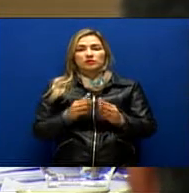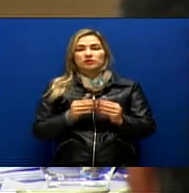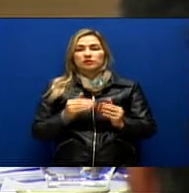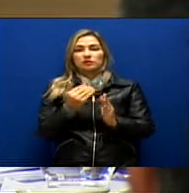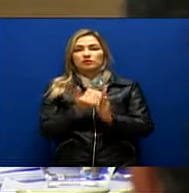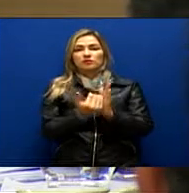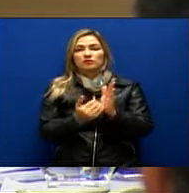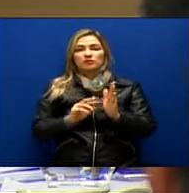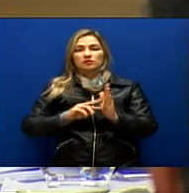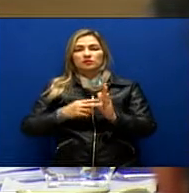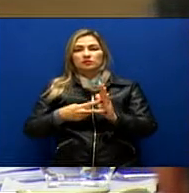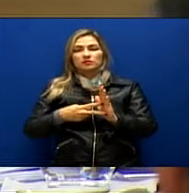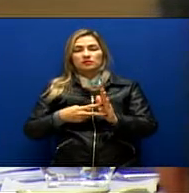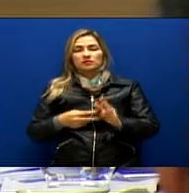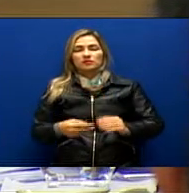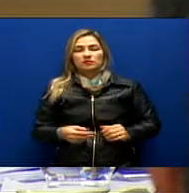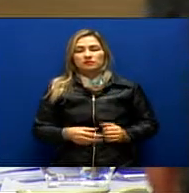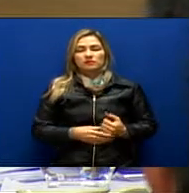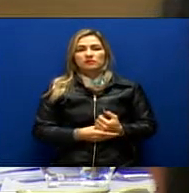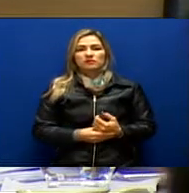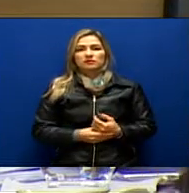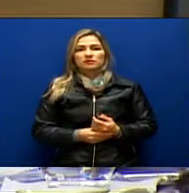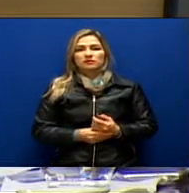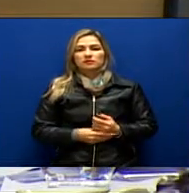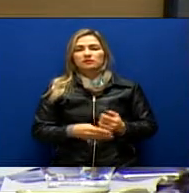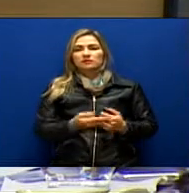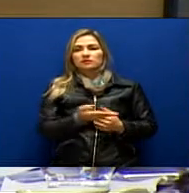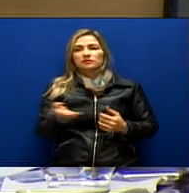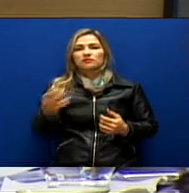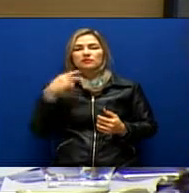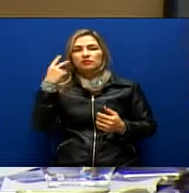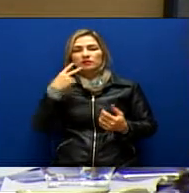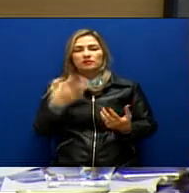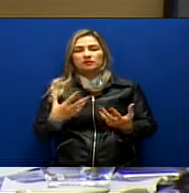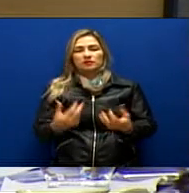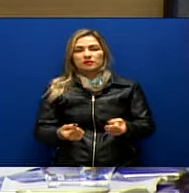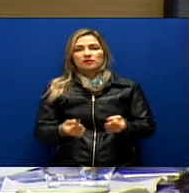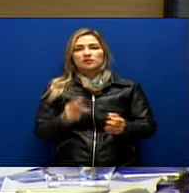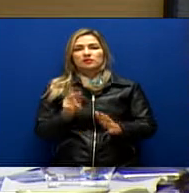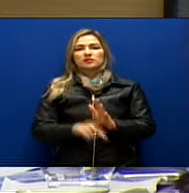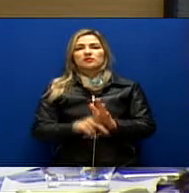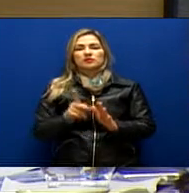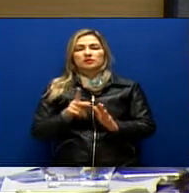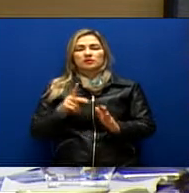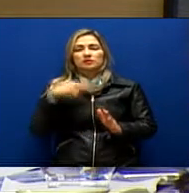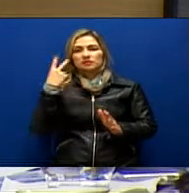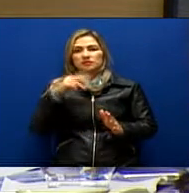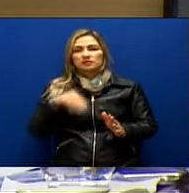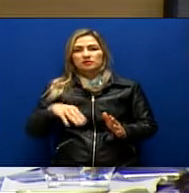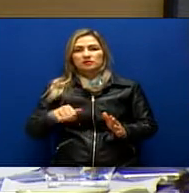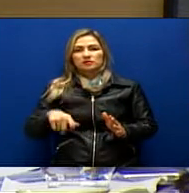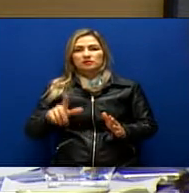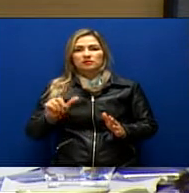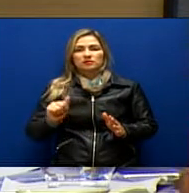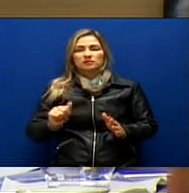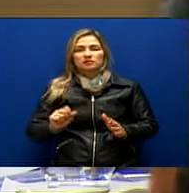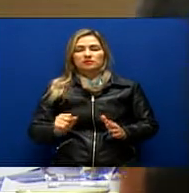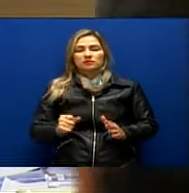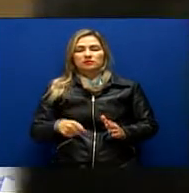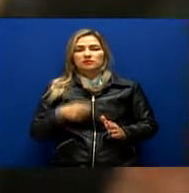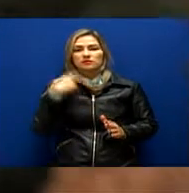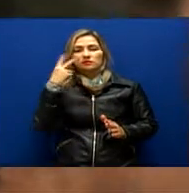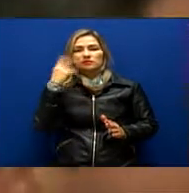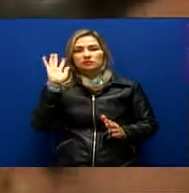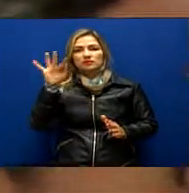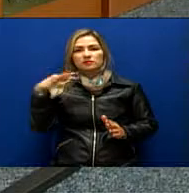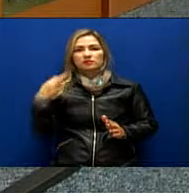aí. Senhores vereadores, vereadoras, aqueles que concordam com o projeto do vereador Rodrigo Manga, a vereadora Fernanda quer se manifestar lá, senhor